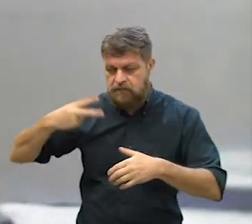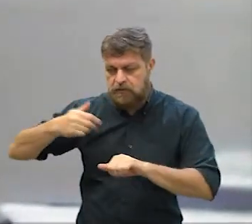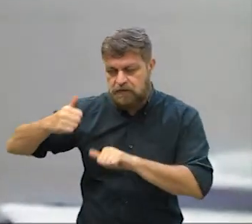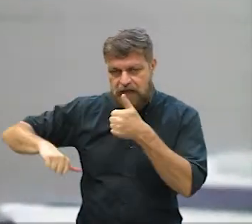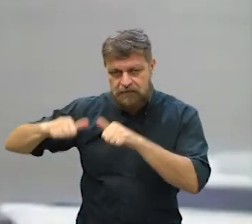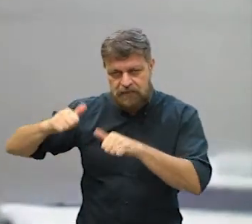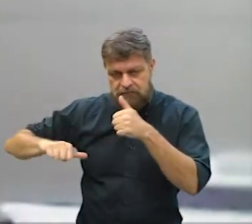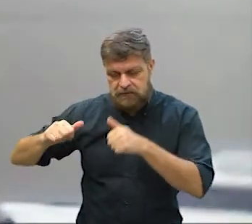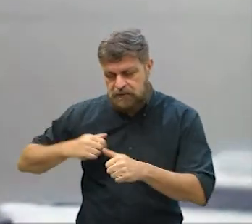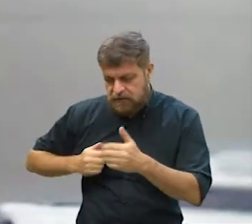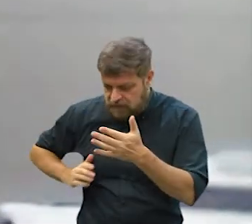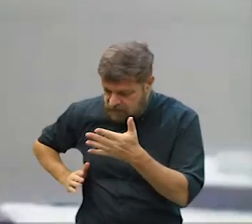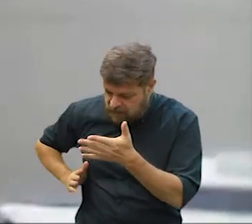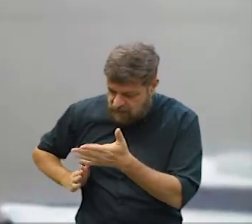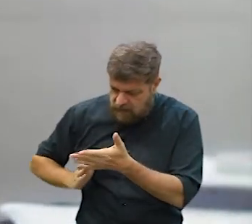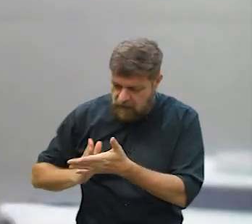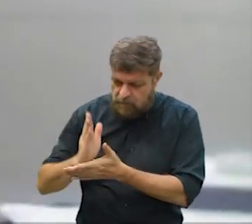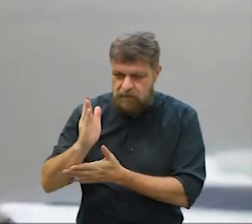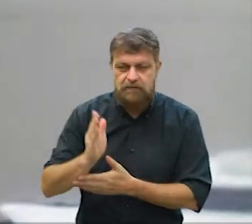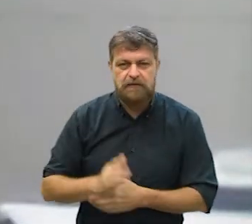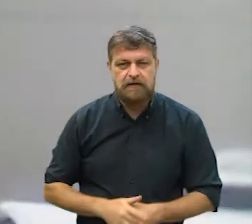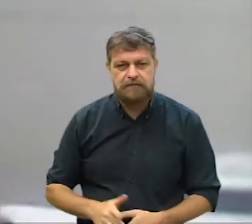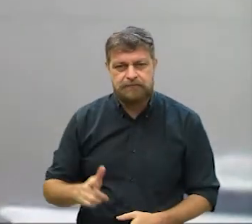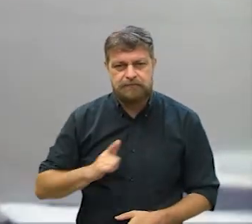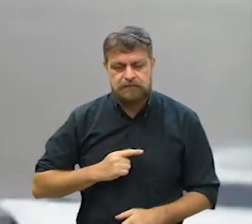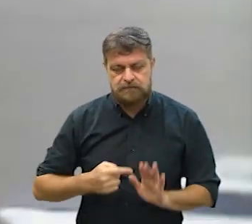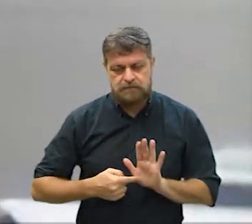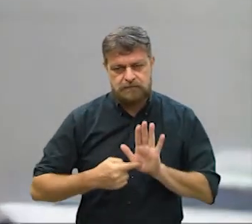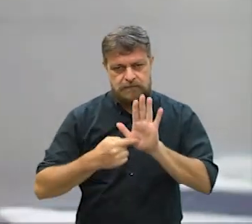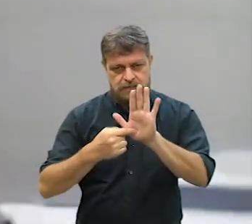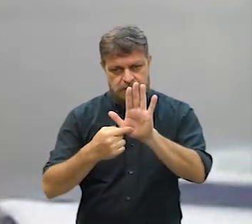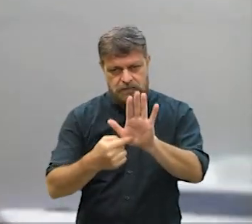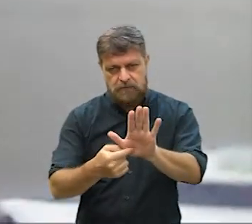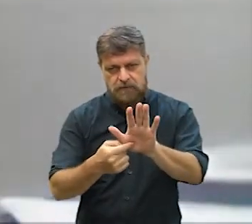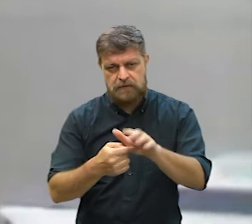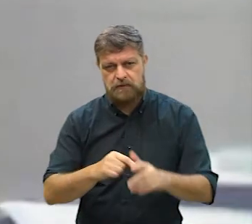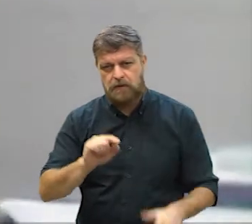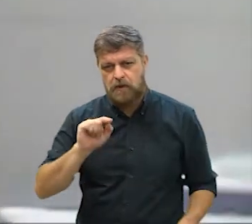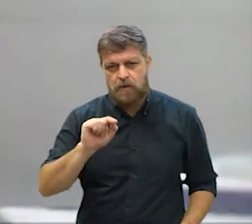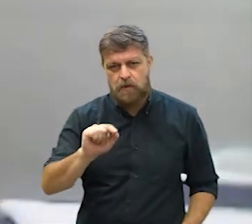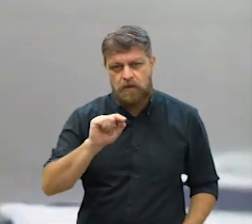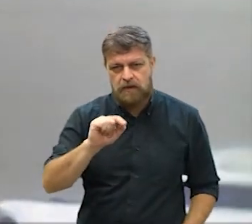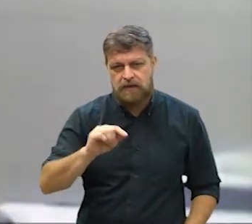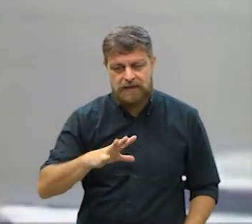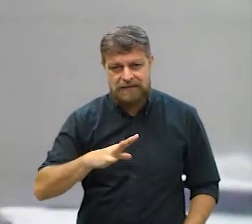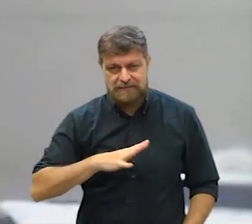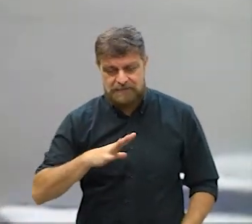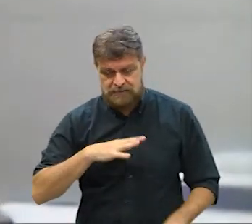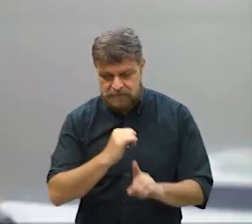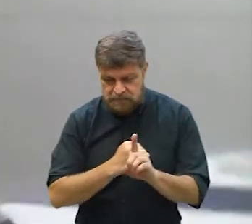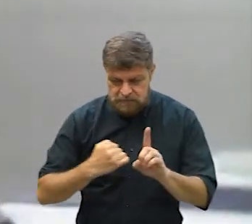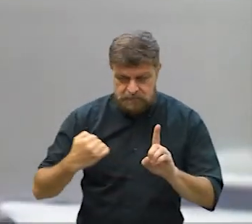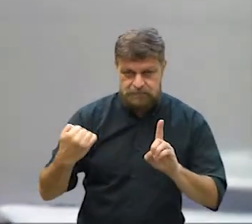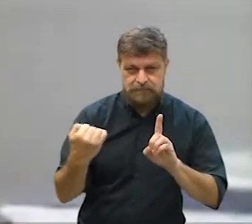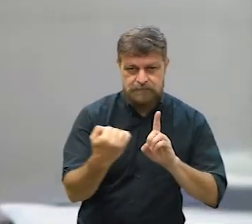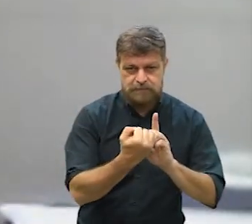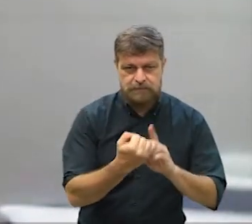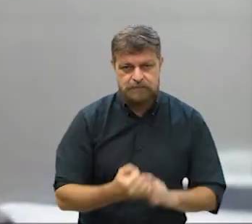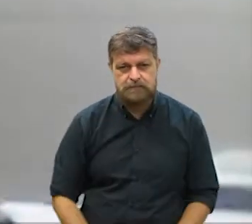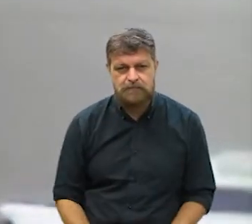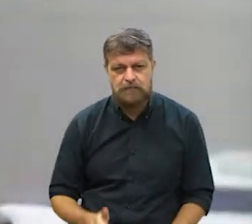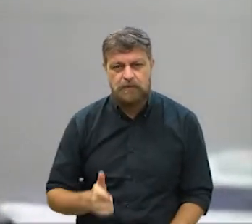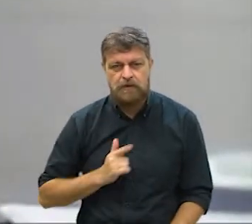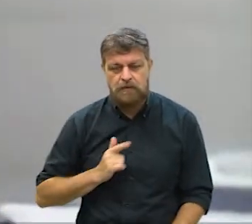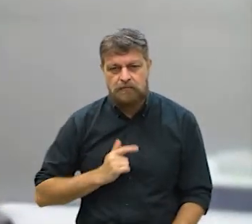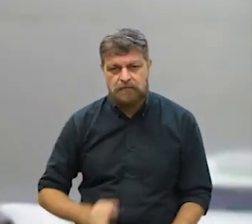a gente aprovar isso, ter condições de apresentar para a cidade, a sociedade, uma